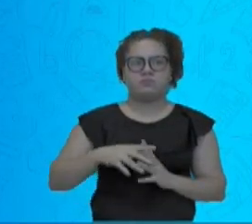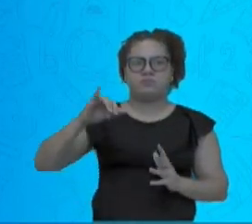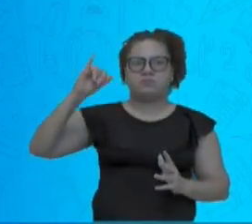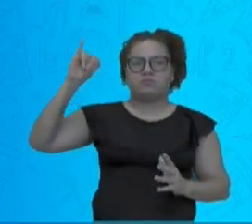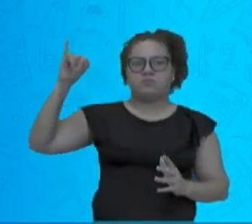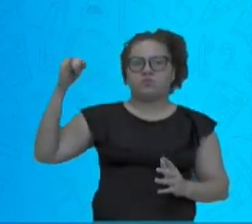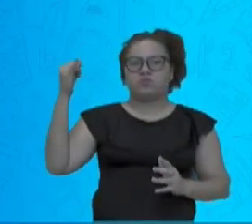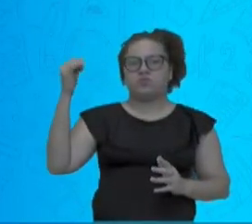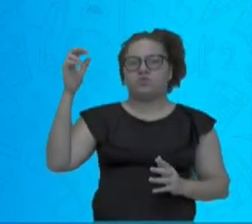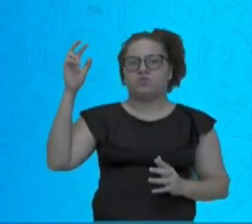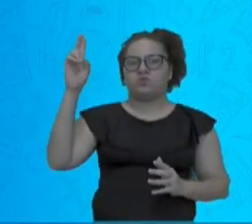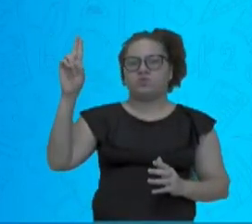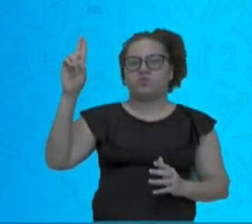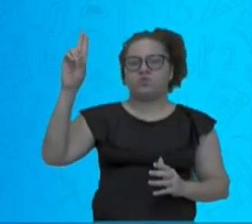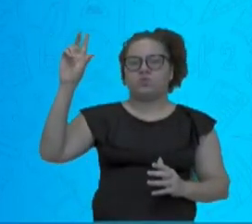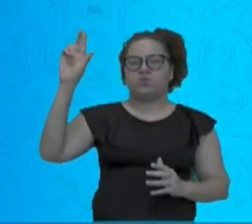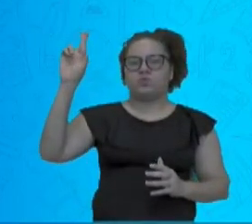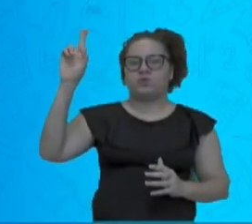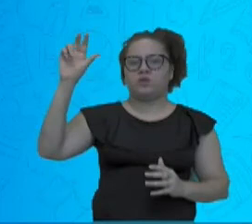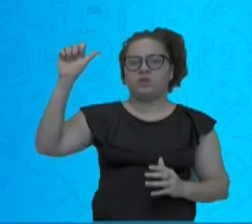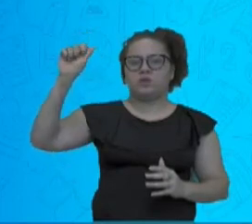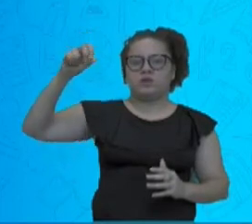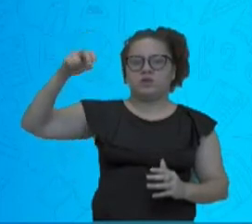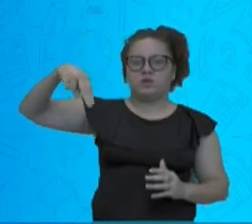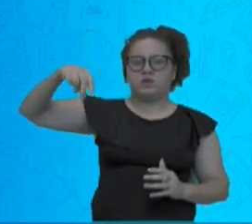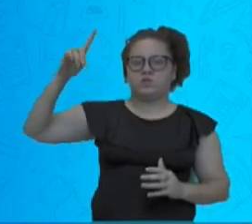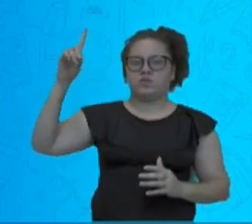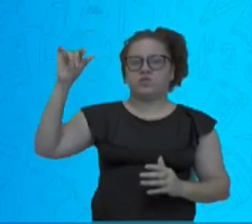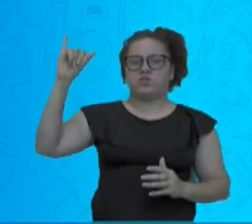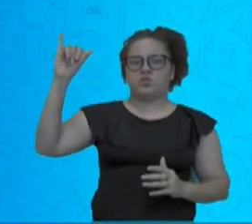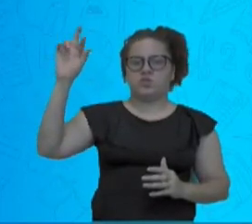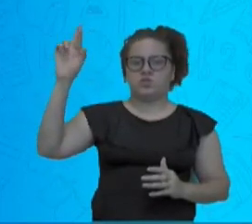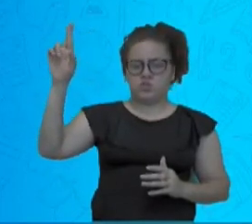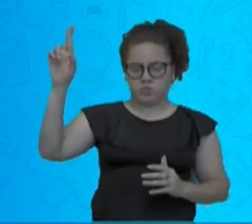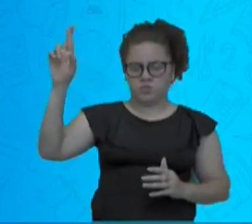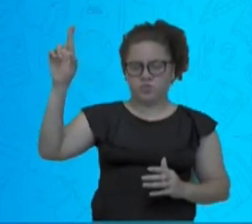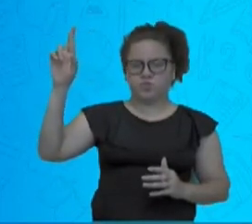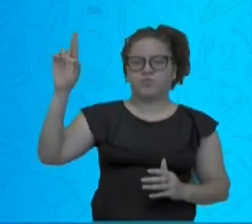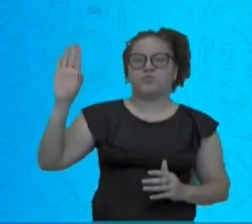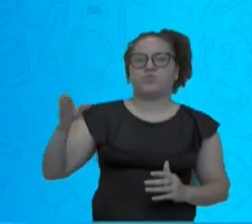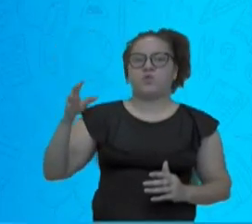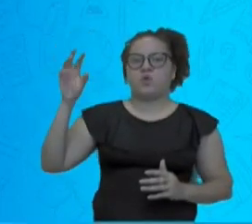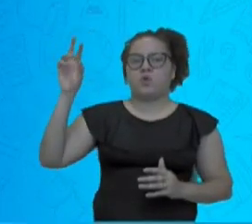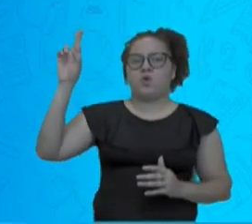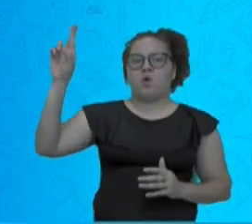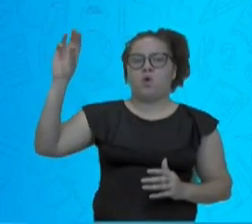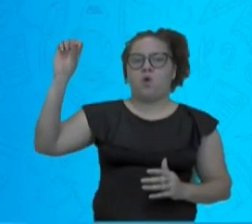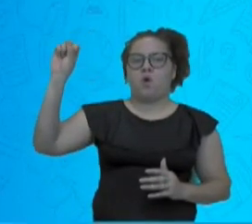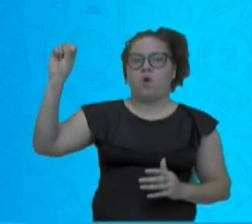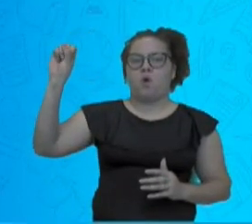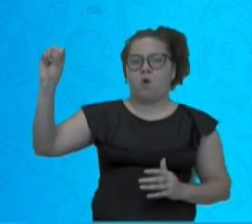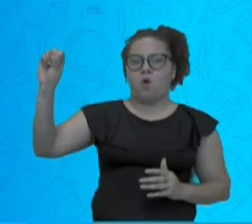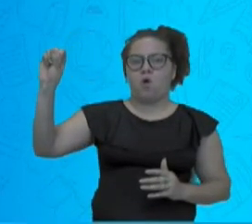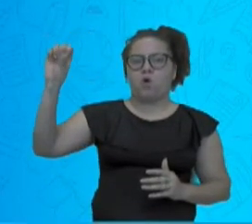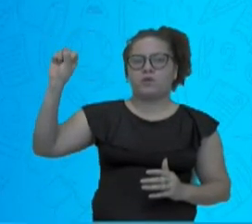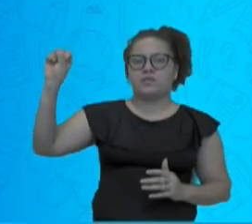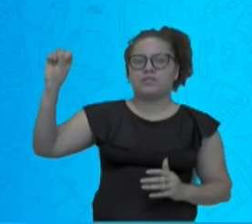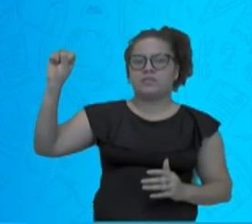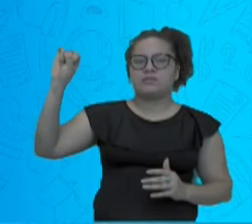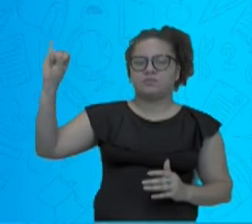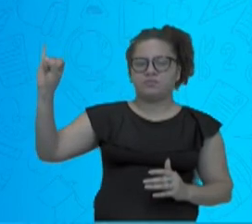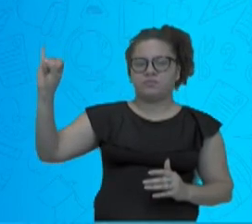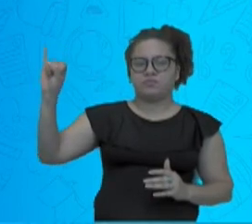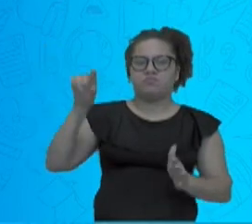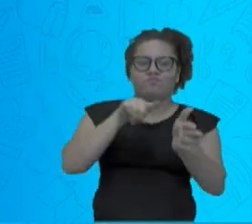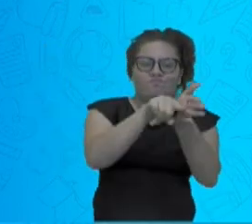Rossi, tá? As pesquisas que ele fez, devido aos avanços tecnológicos, foi